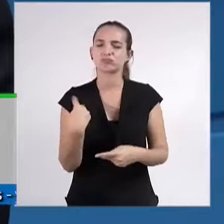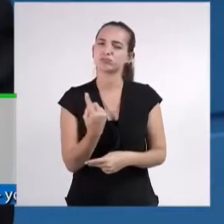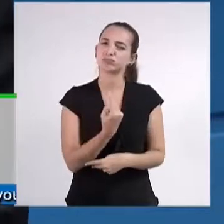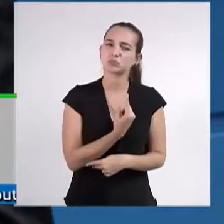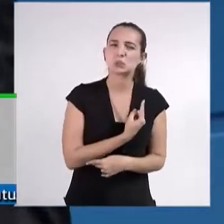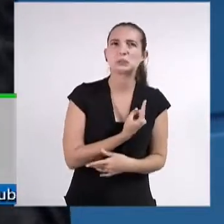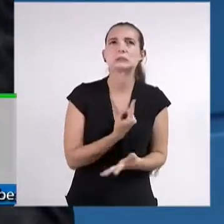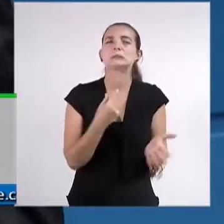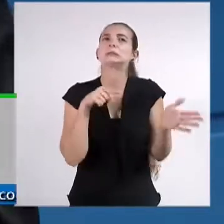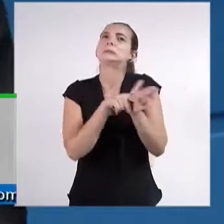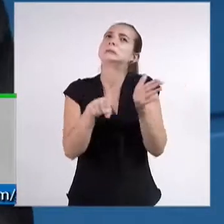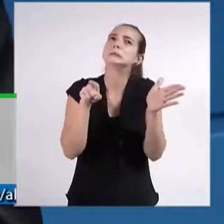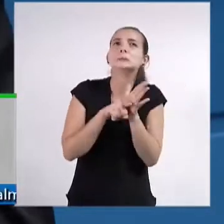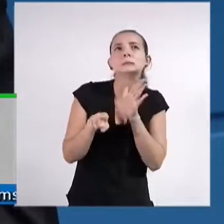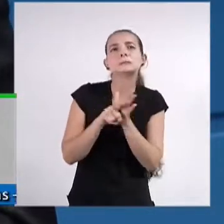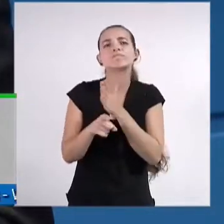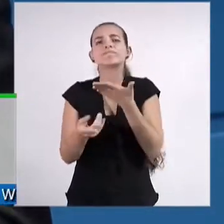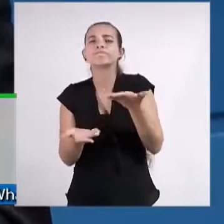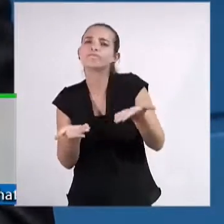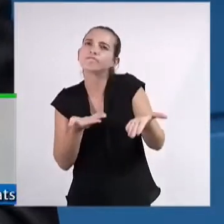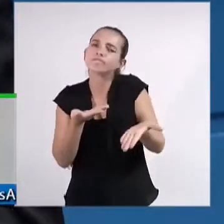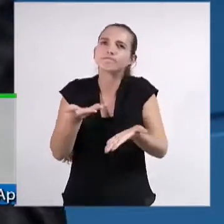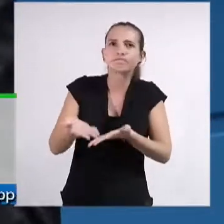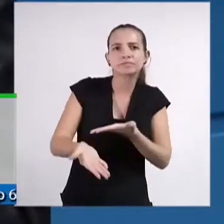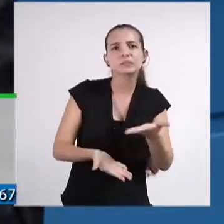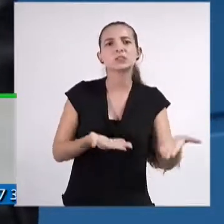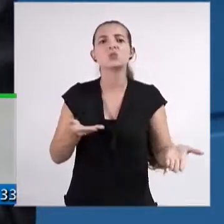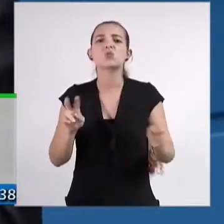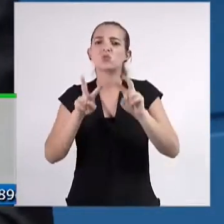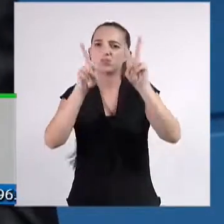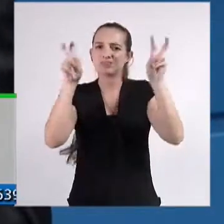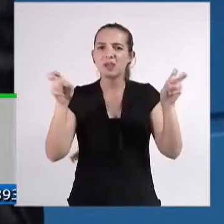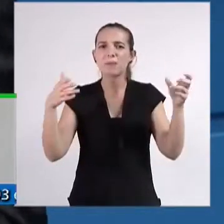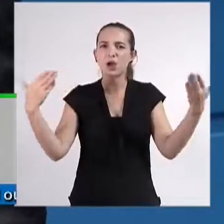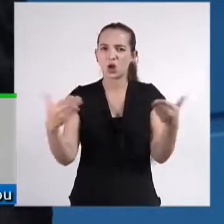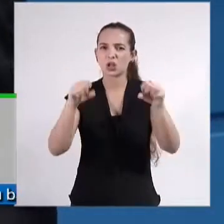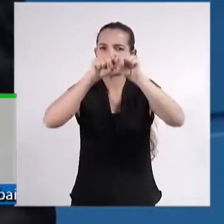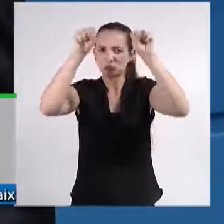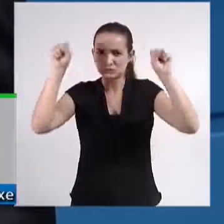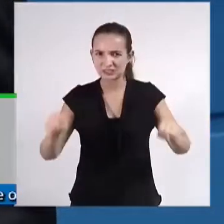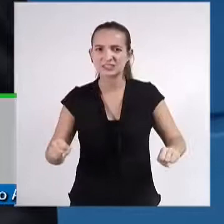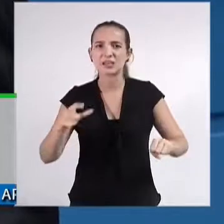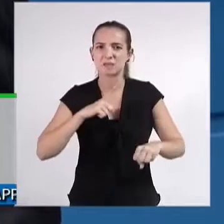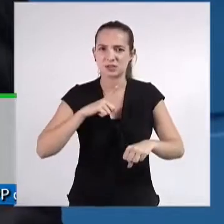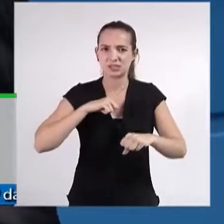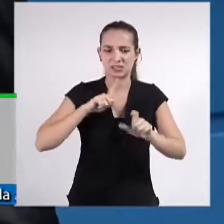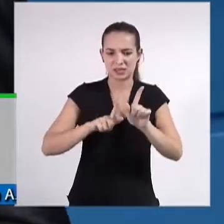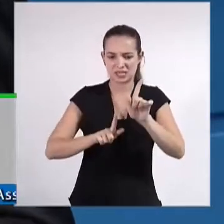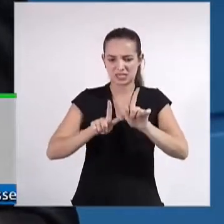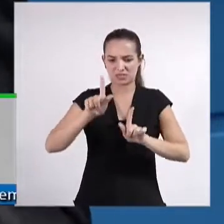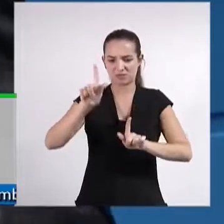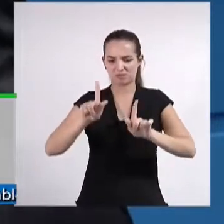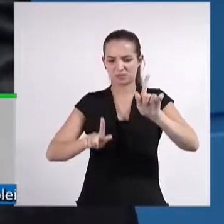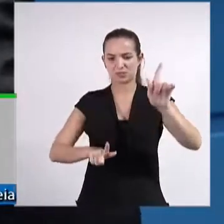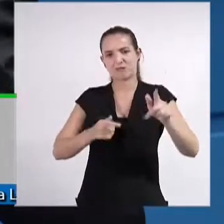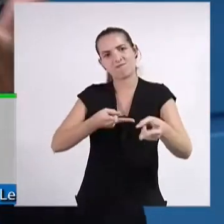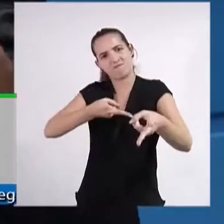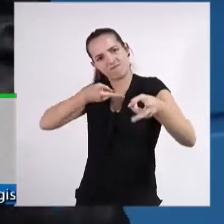duvidar e questionar a questão desse sistema de medição. Né? Quando